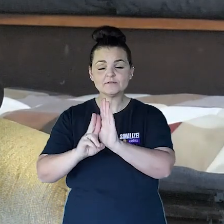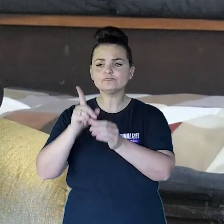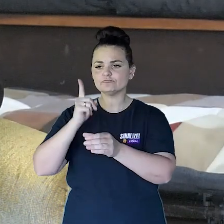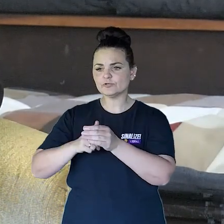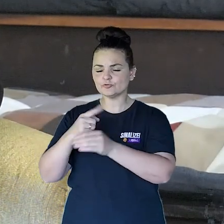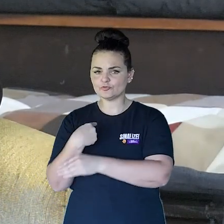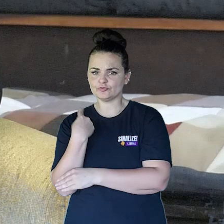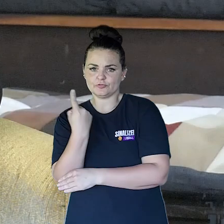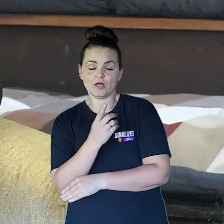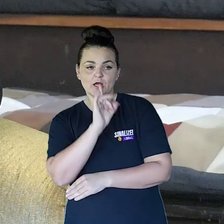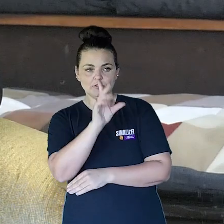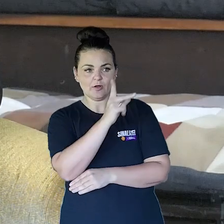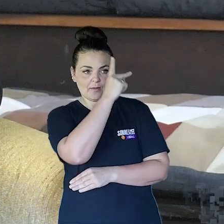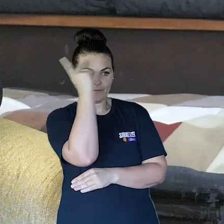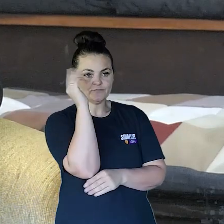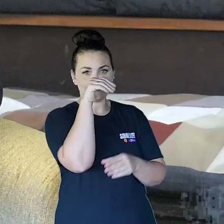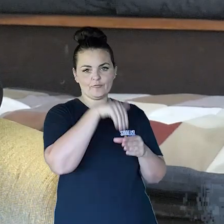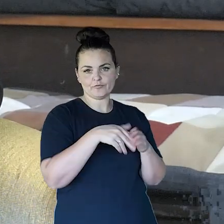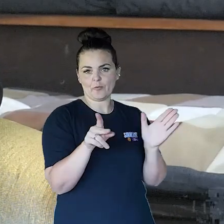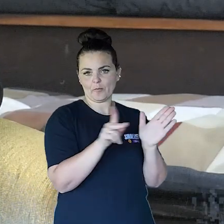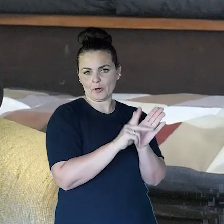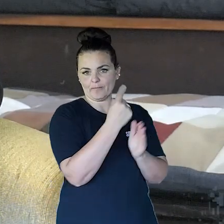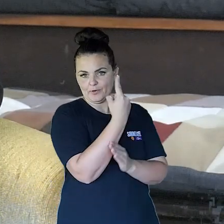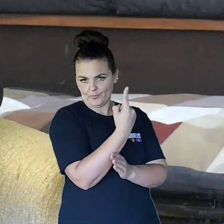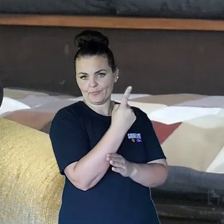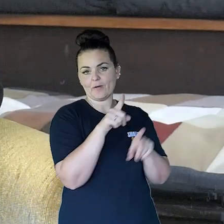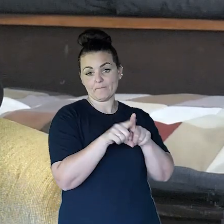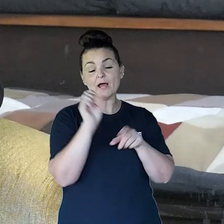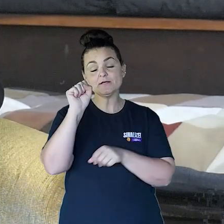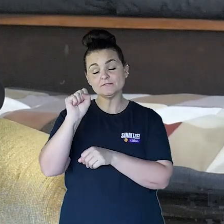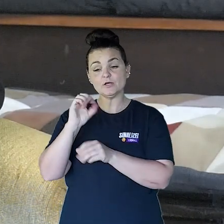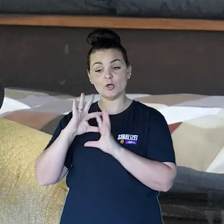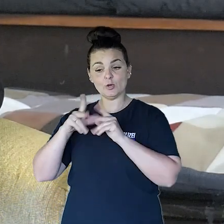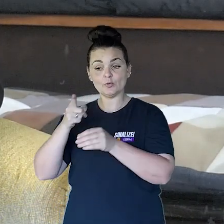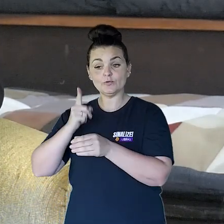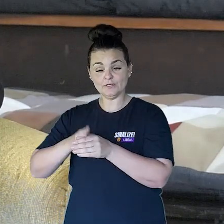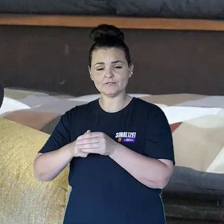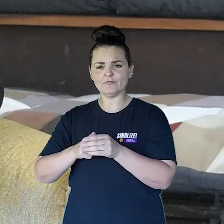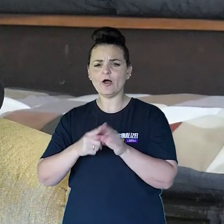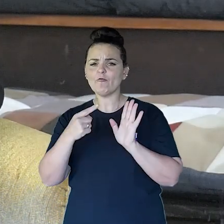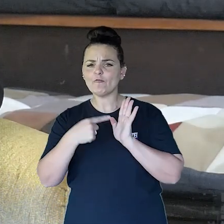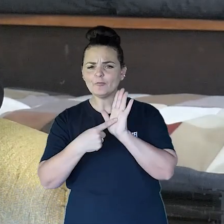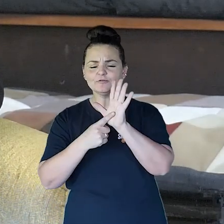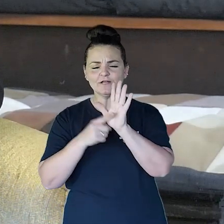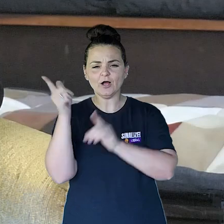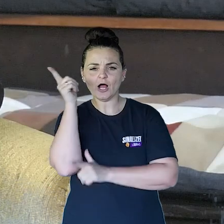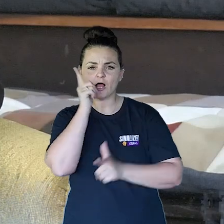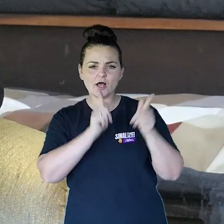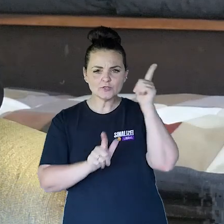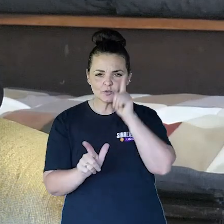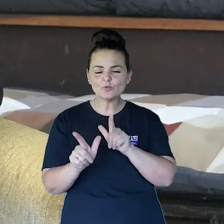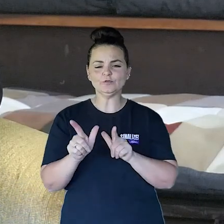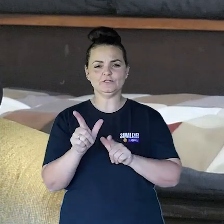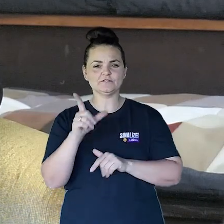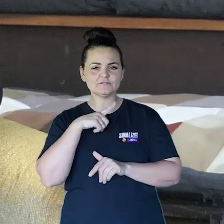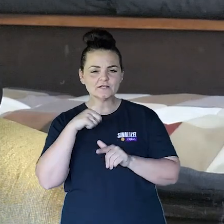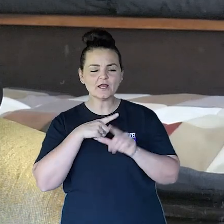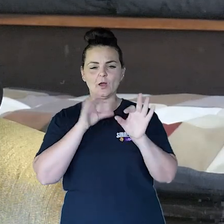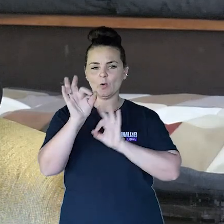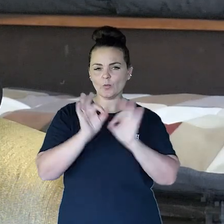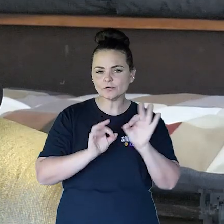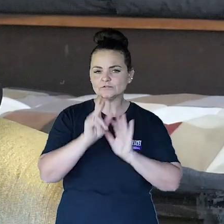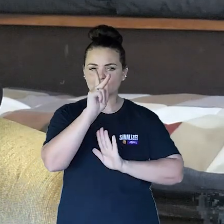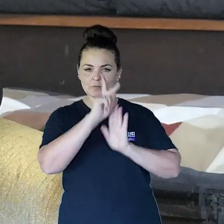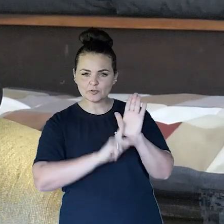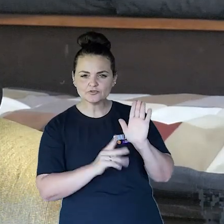não apenas daqueles que o elegeram. Vamos explorar suas histórias, conquistas e, é claro, os planos e ideias